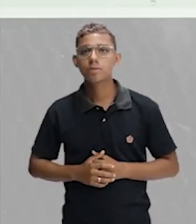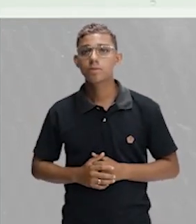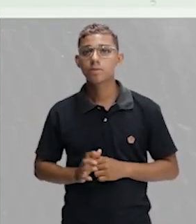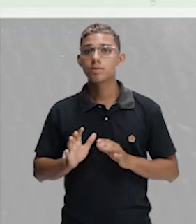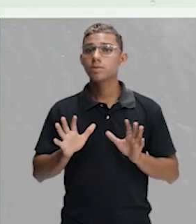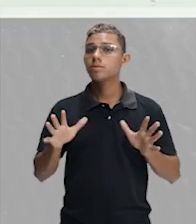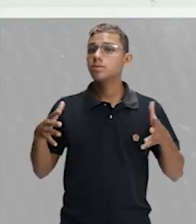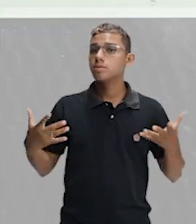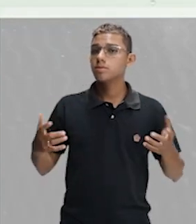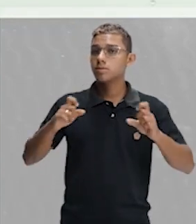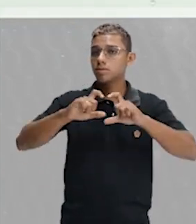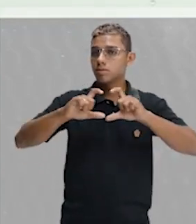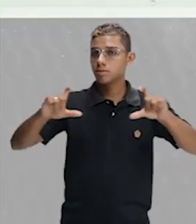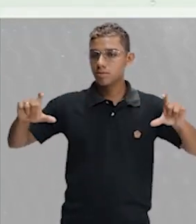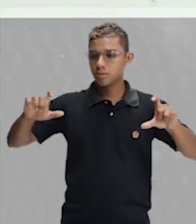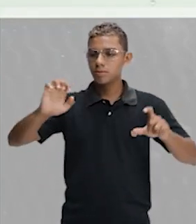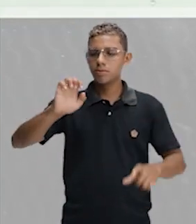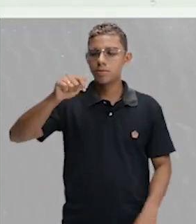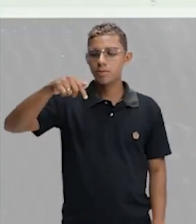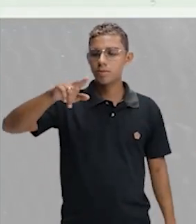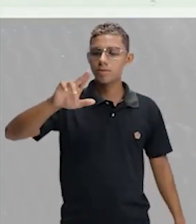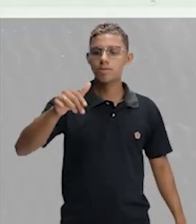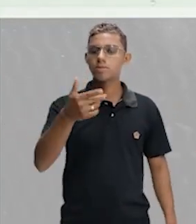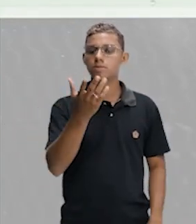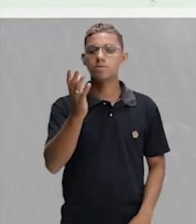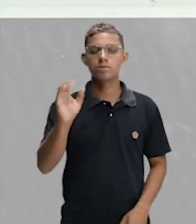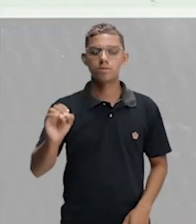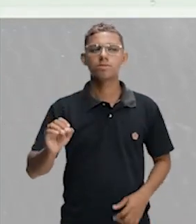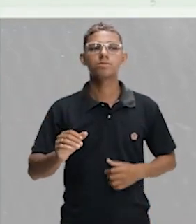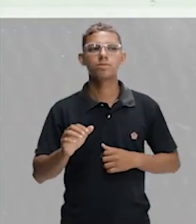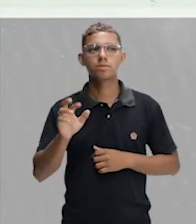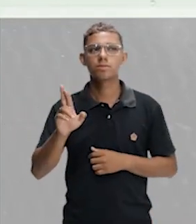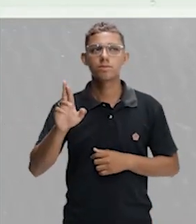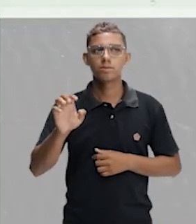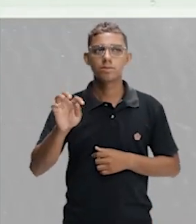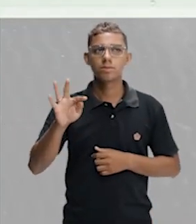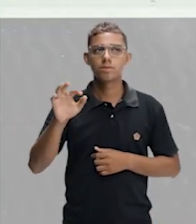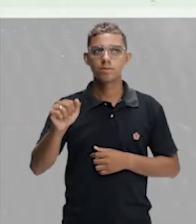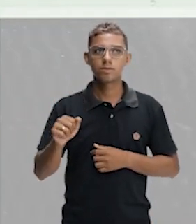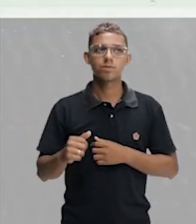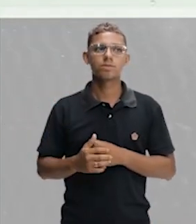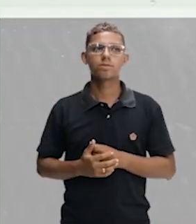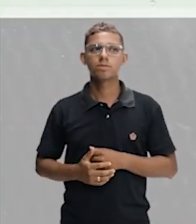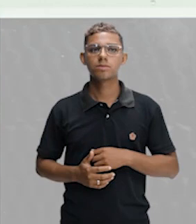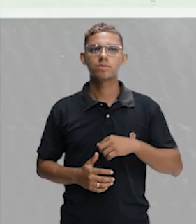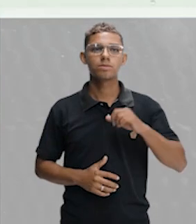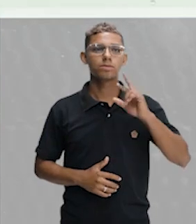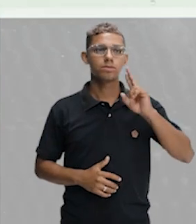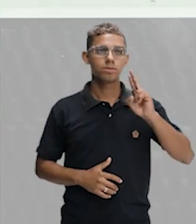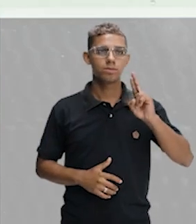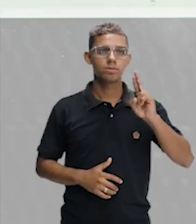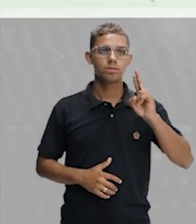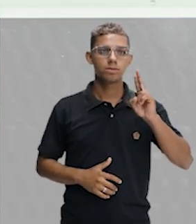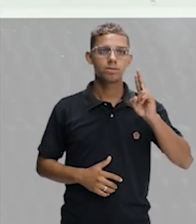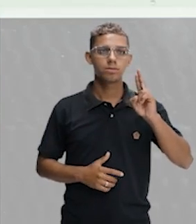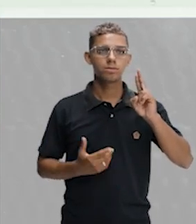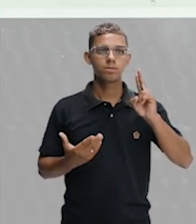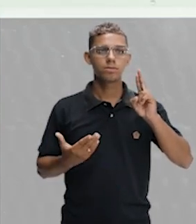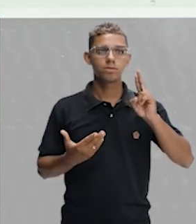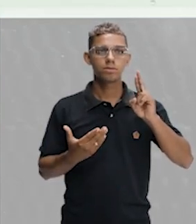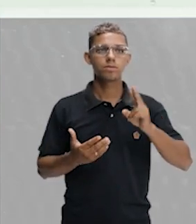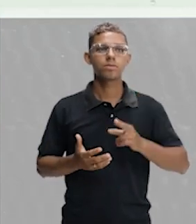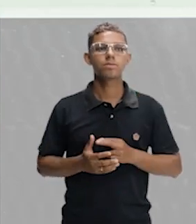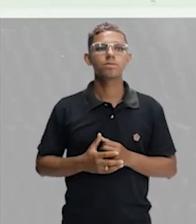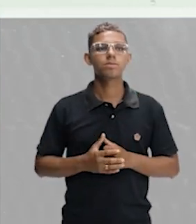da reta r e s tá vamos primeiro falar aqui da equação da reta r equação